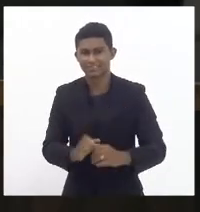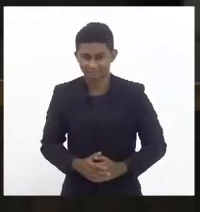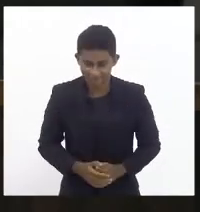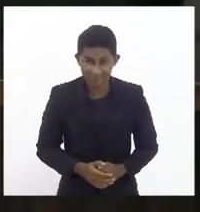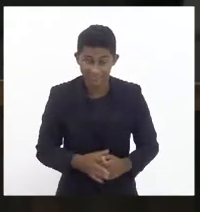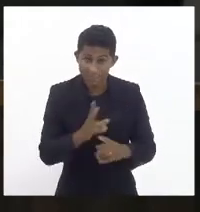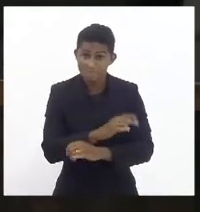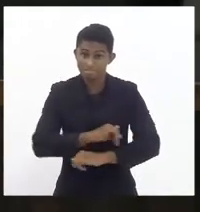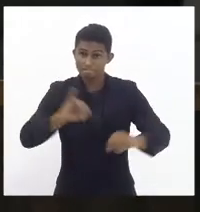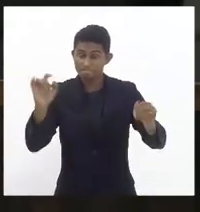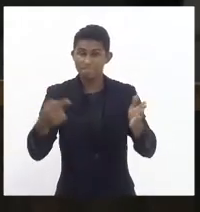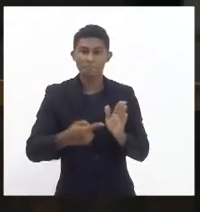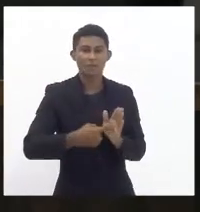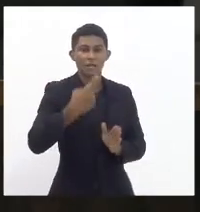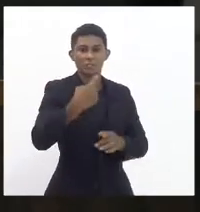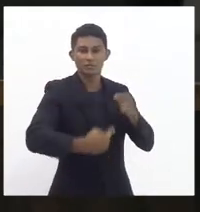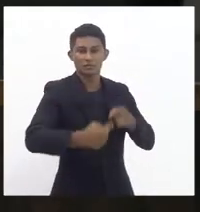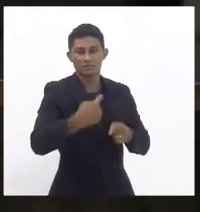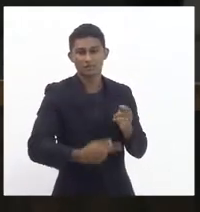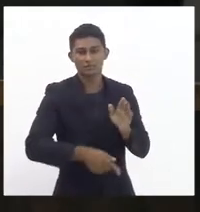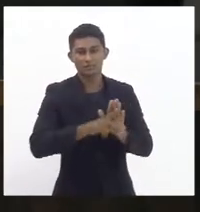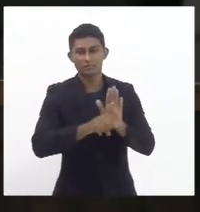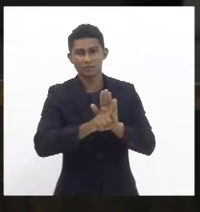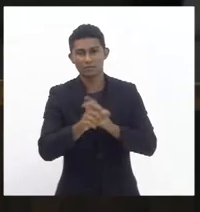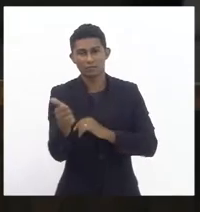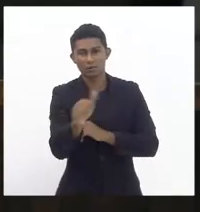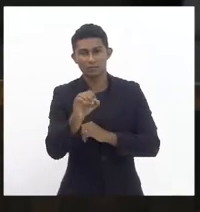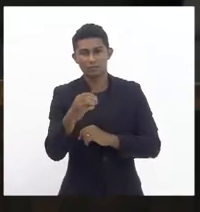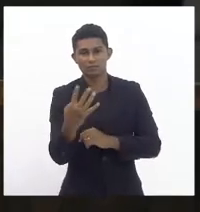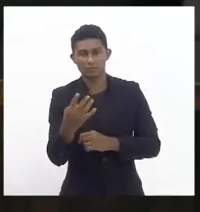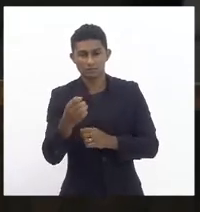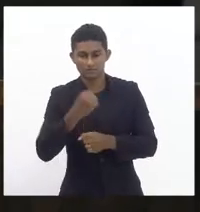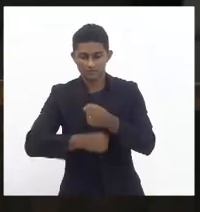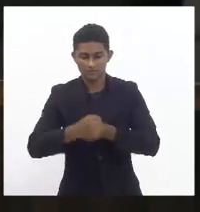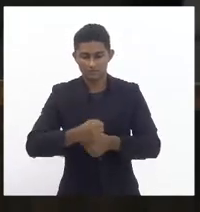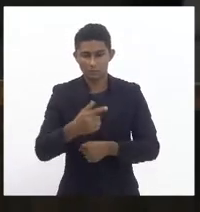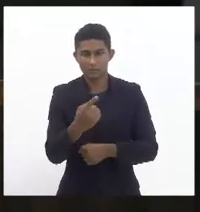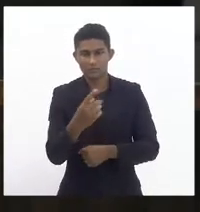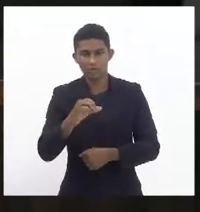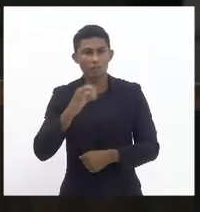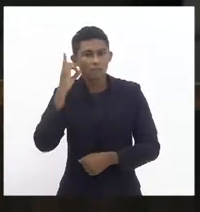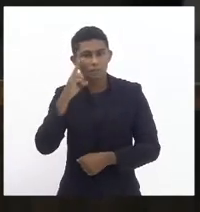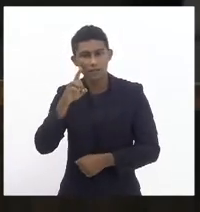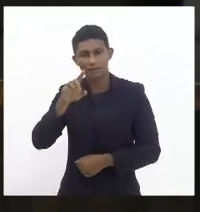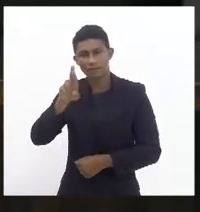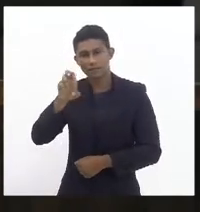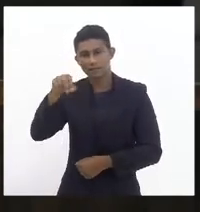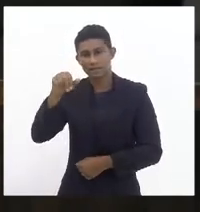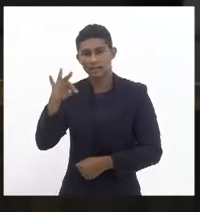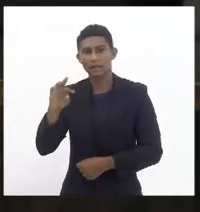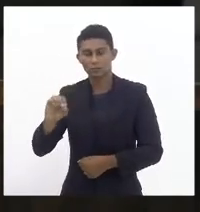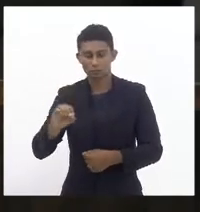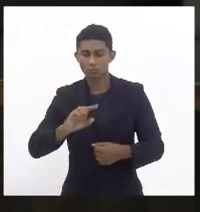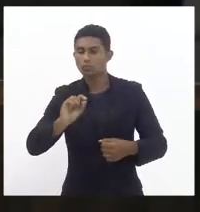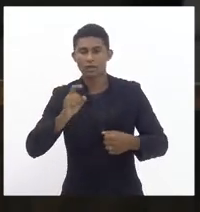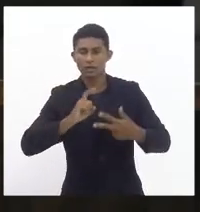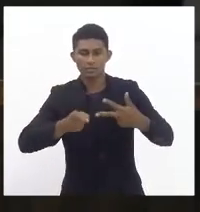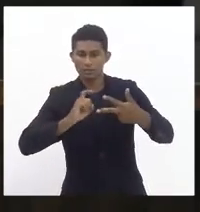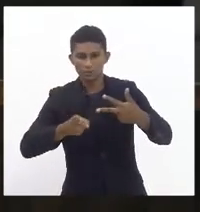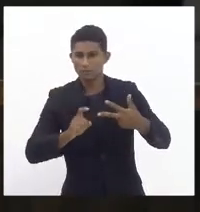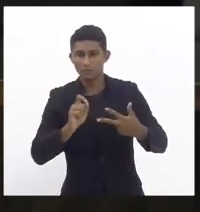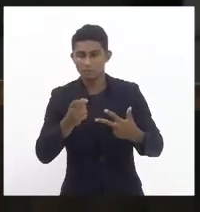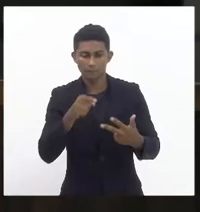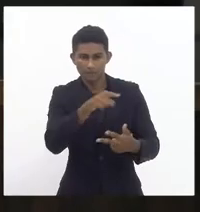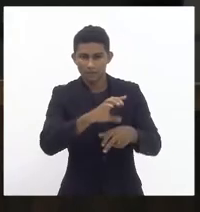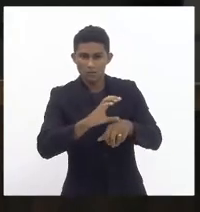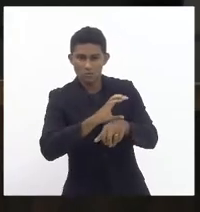anuncio em primeira discussão projeto de lei 11041 nove de autoria do Deputado Renato Zaca que autoriza o poder executivo a incluir no curso